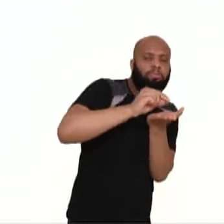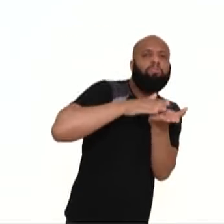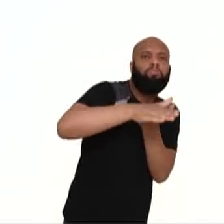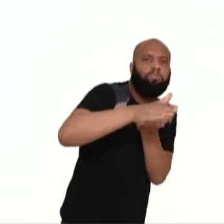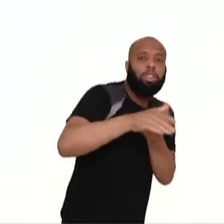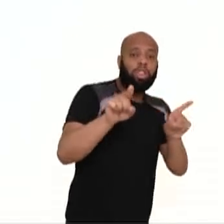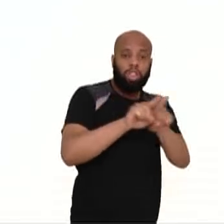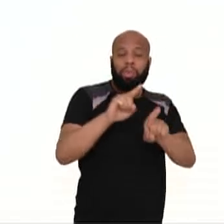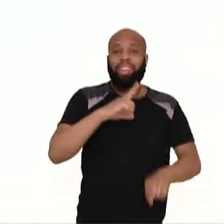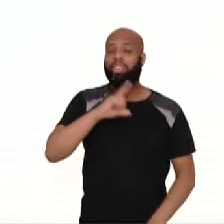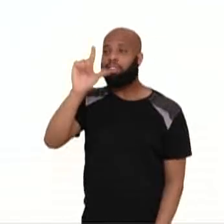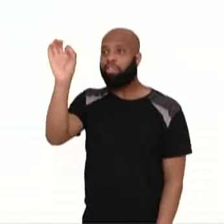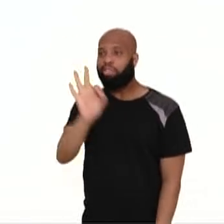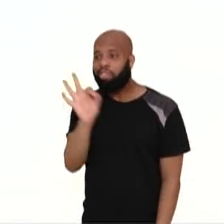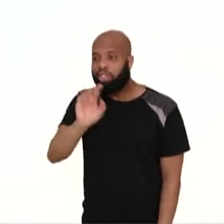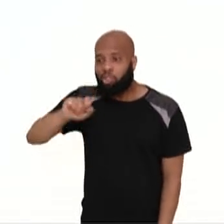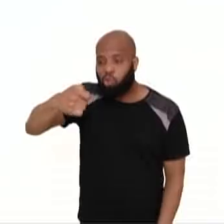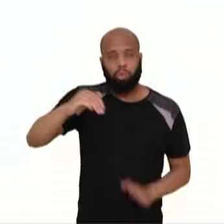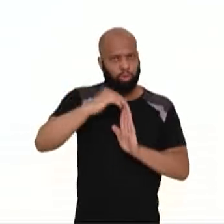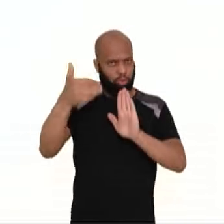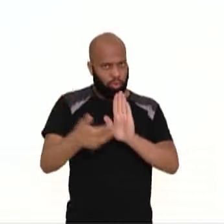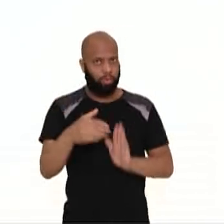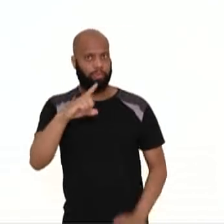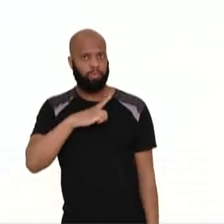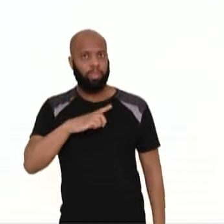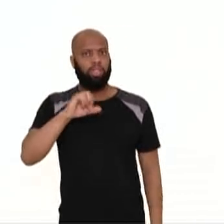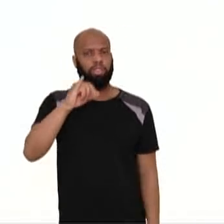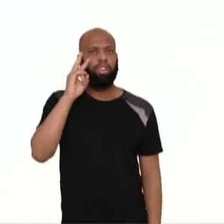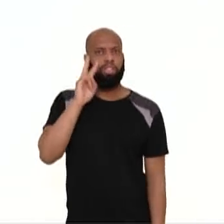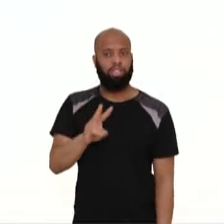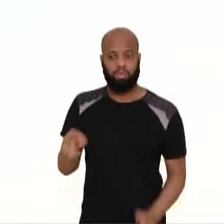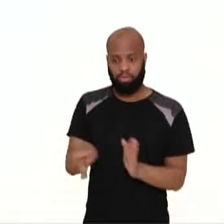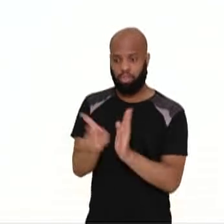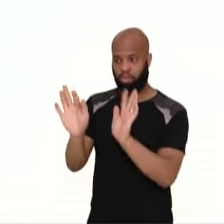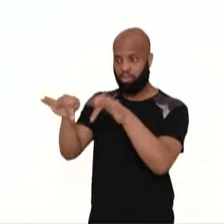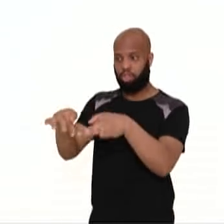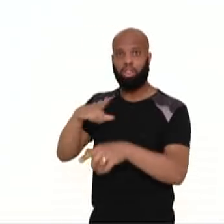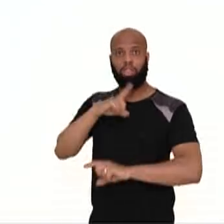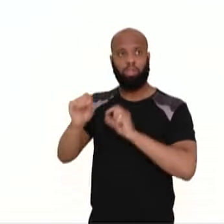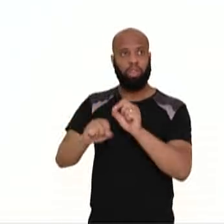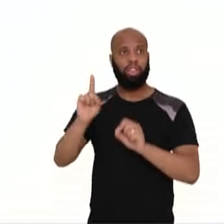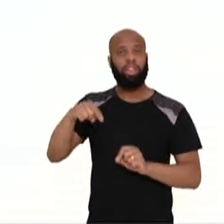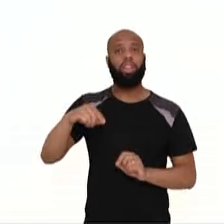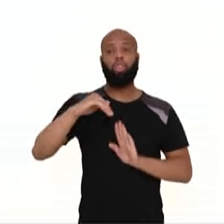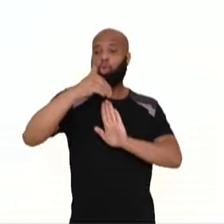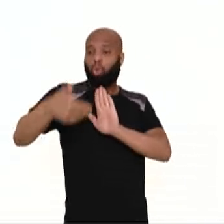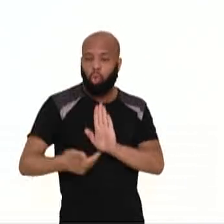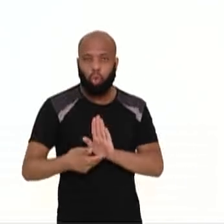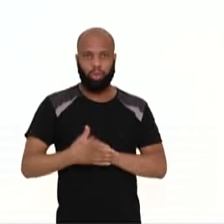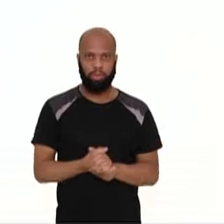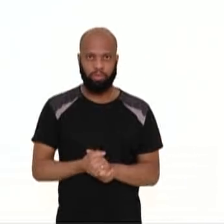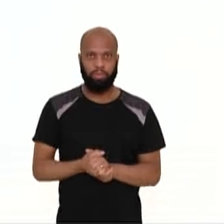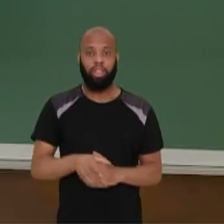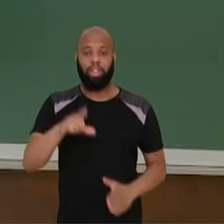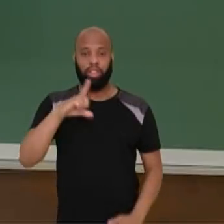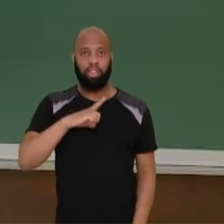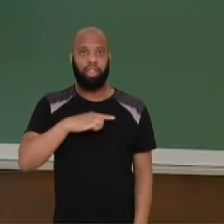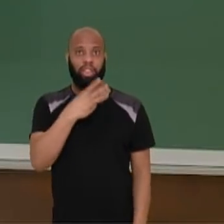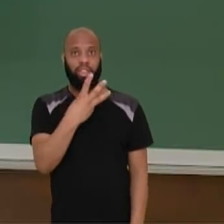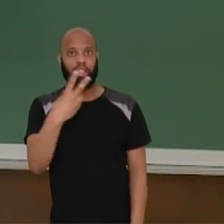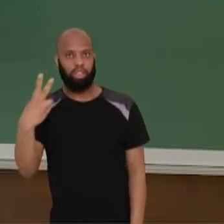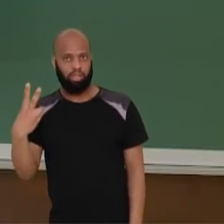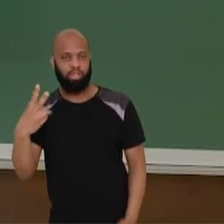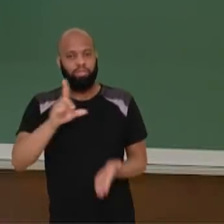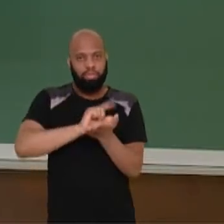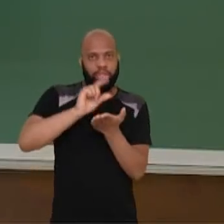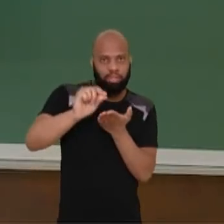sua porcentagem em relação ao total. Se você olhar no final aqui, ó, tá escrito total, 32